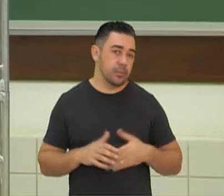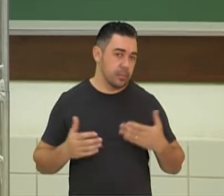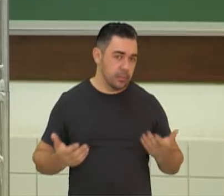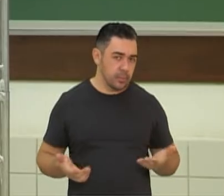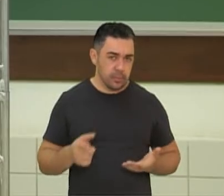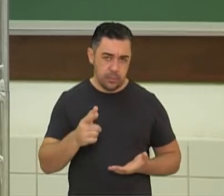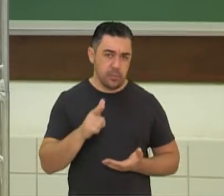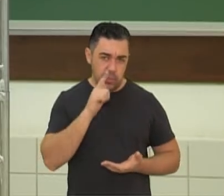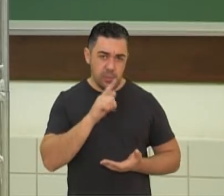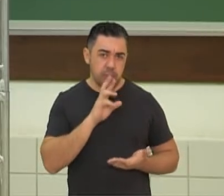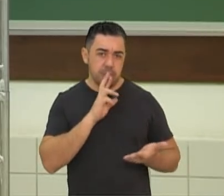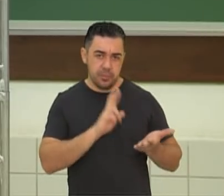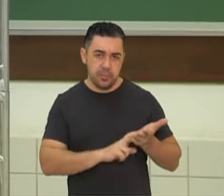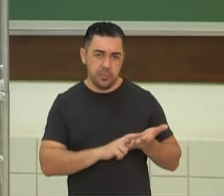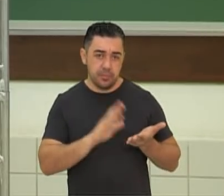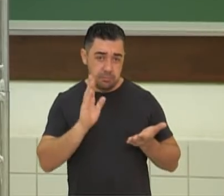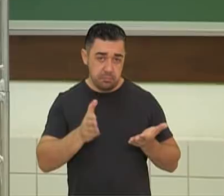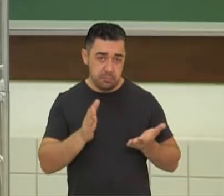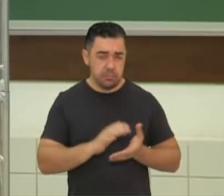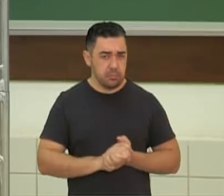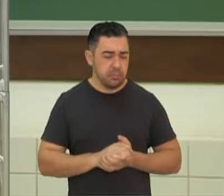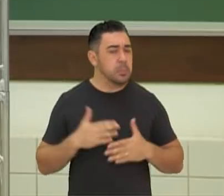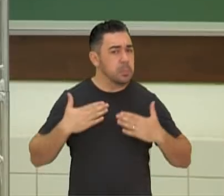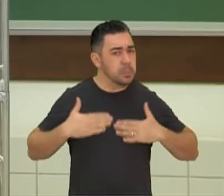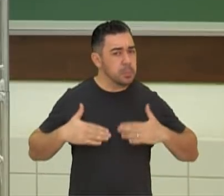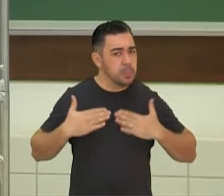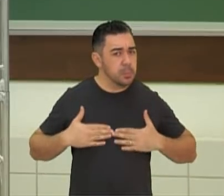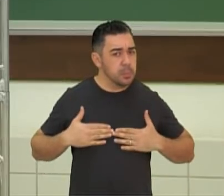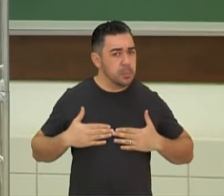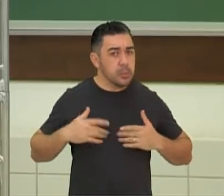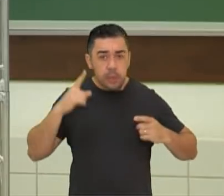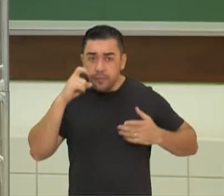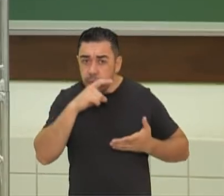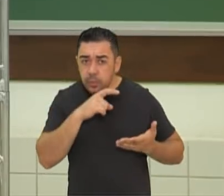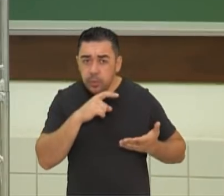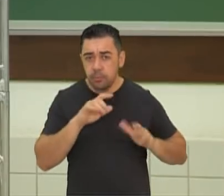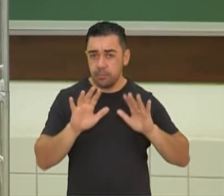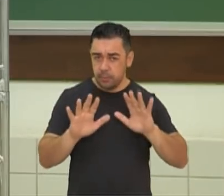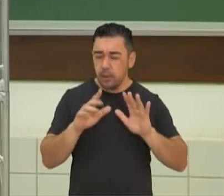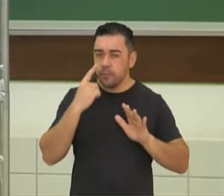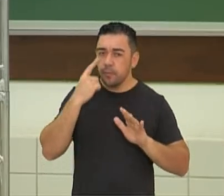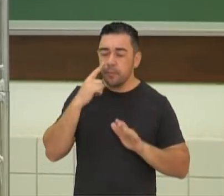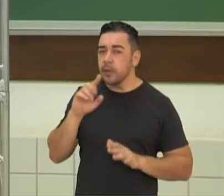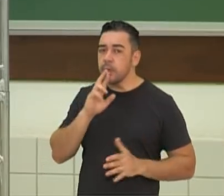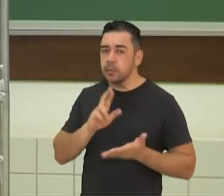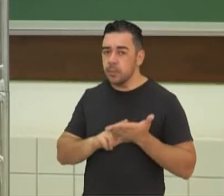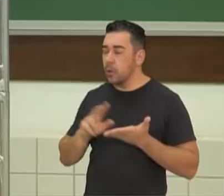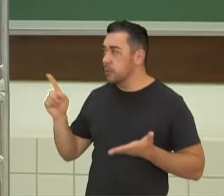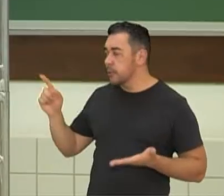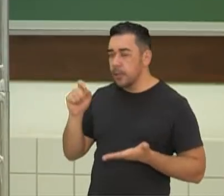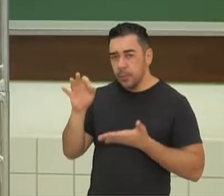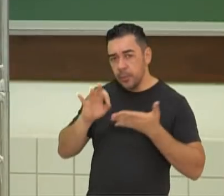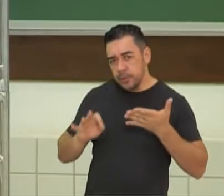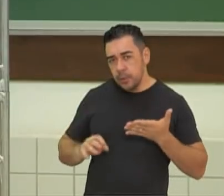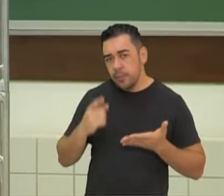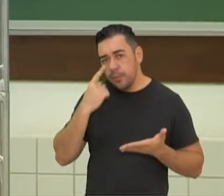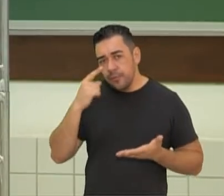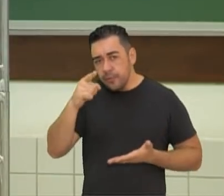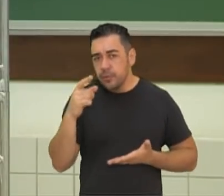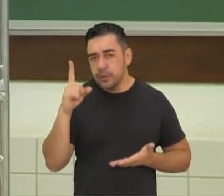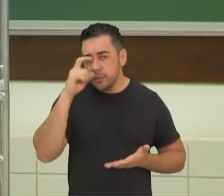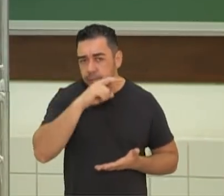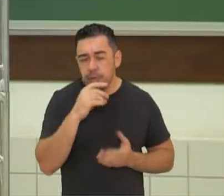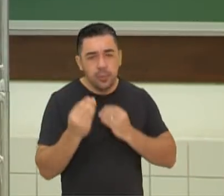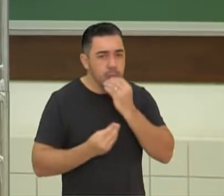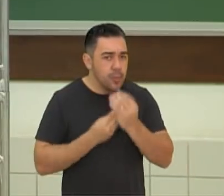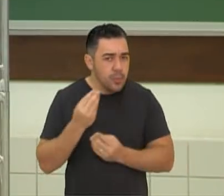E aí, pessoal, conseguiram resolver esse exercício? Tranquilo? Não? Teve dificuldade? Vamos conferir o resultado aí para ver onde foi que você teve